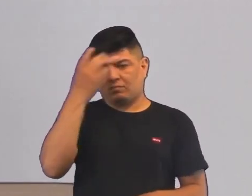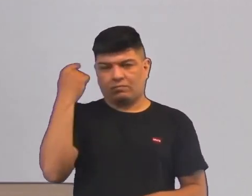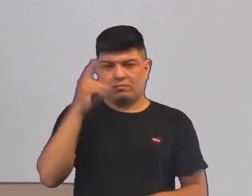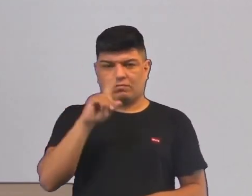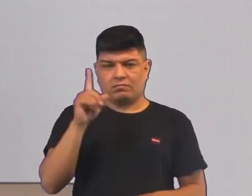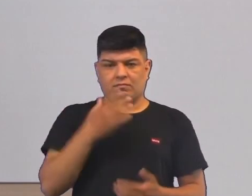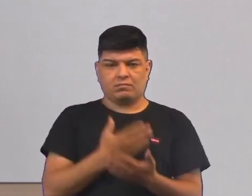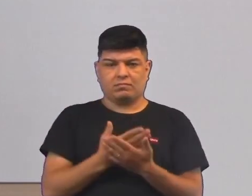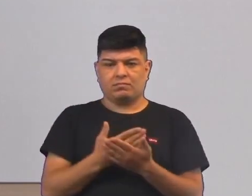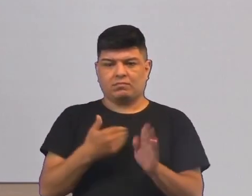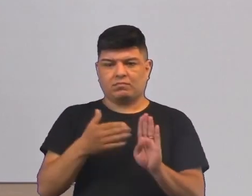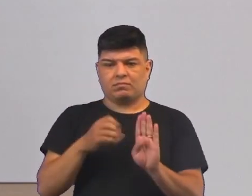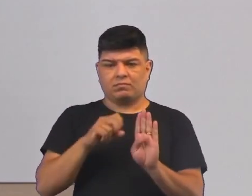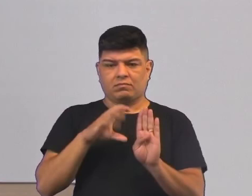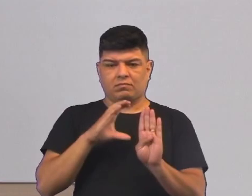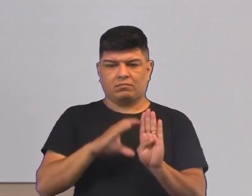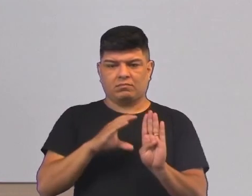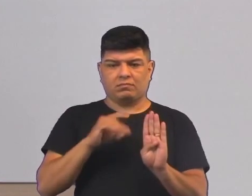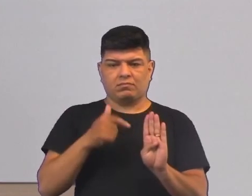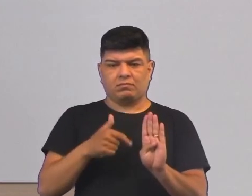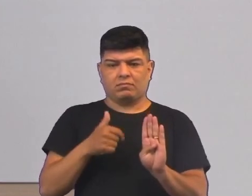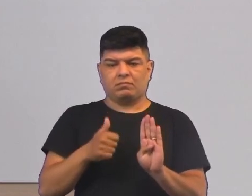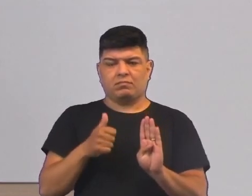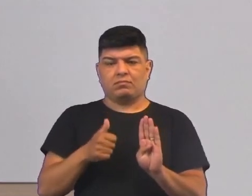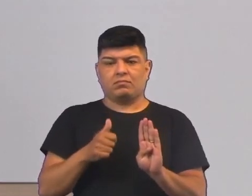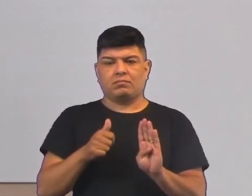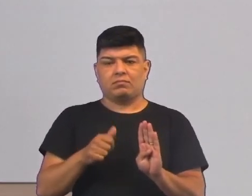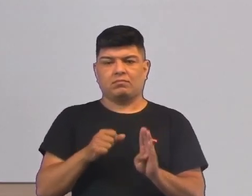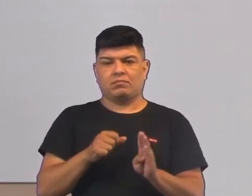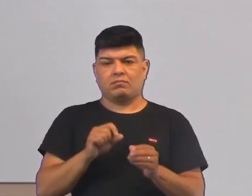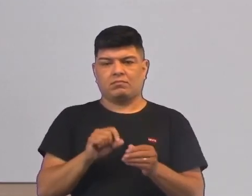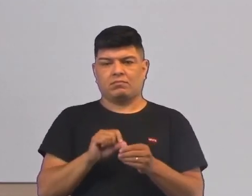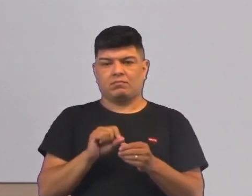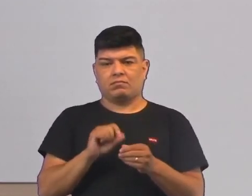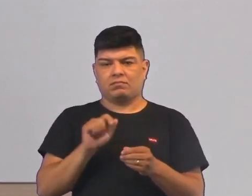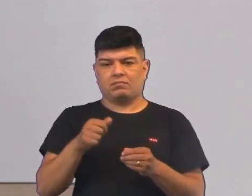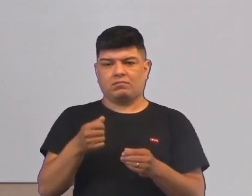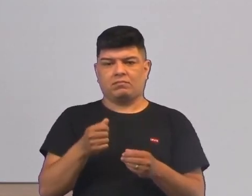de acompanhar nossas aulas pela plataforma Eduque, tá? E fazer